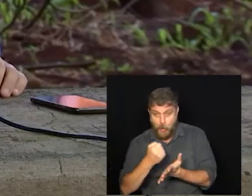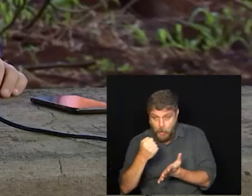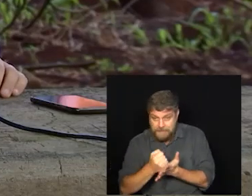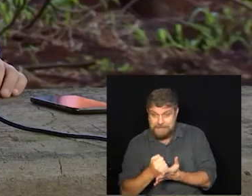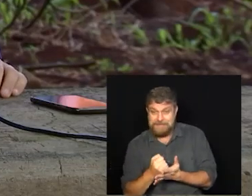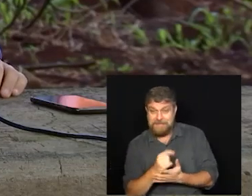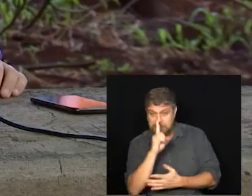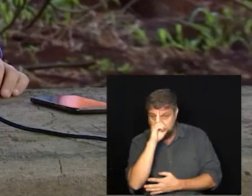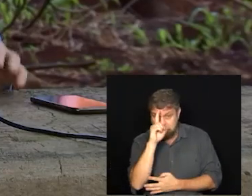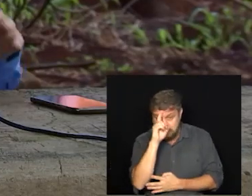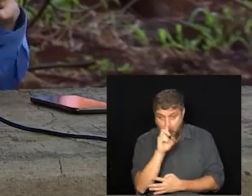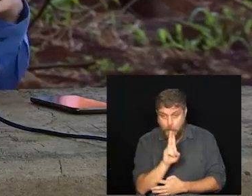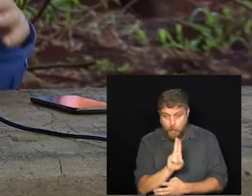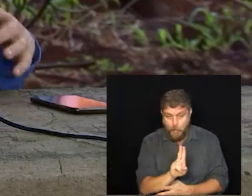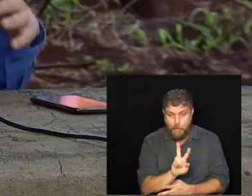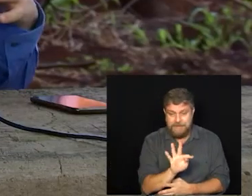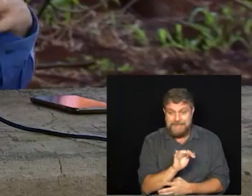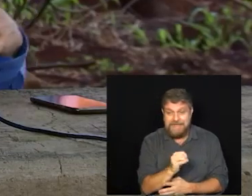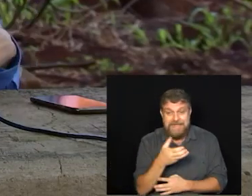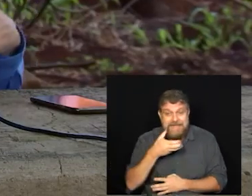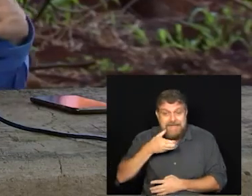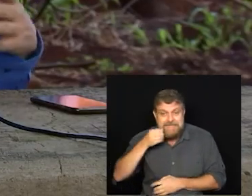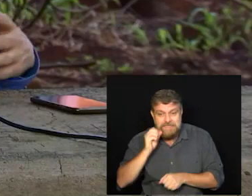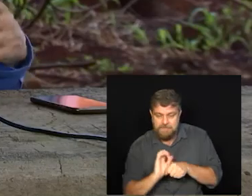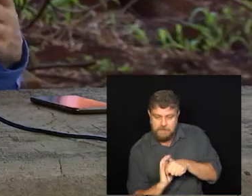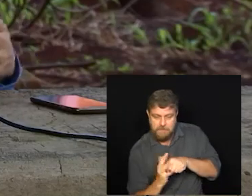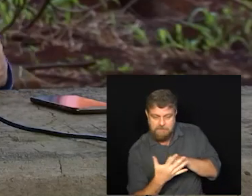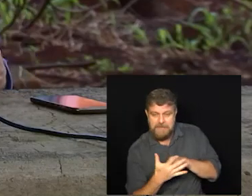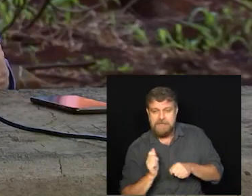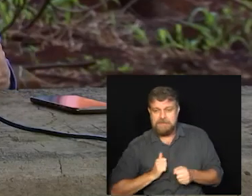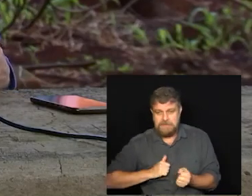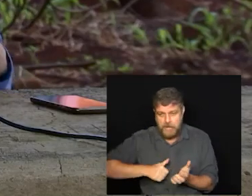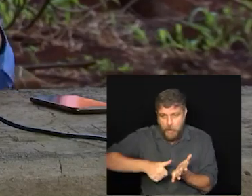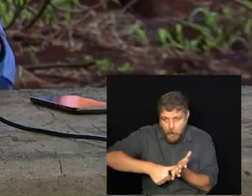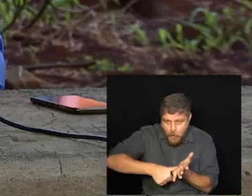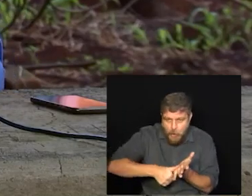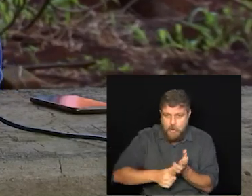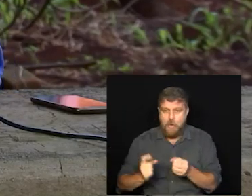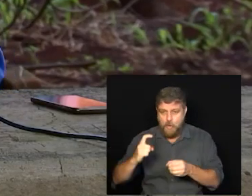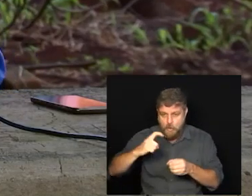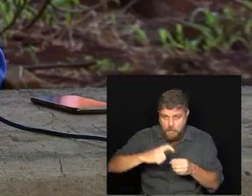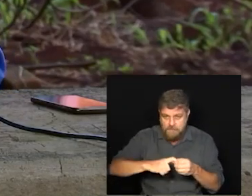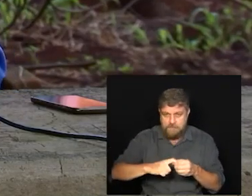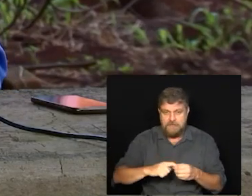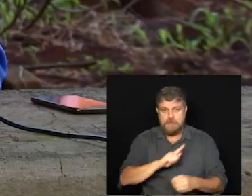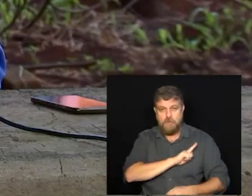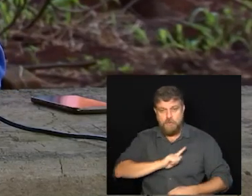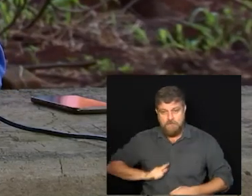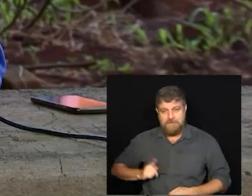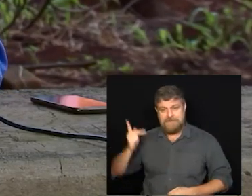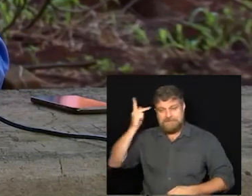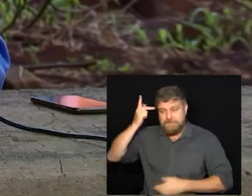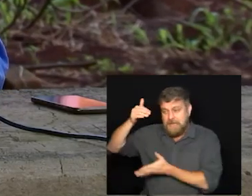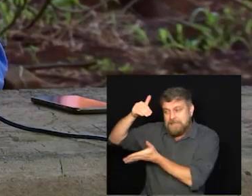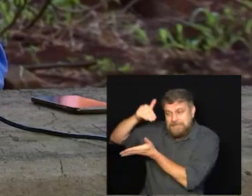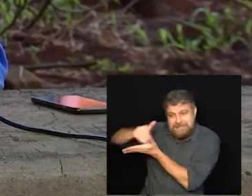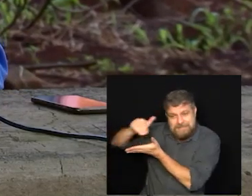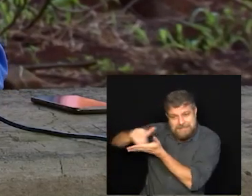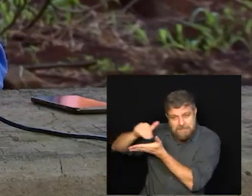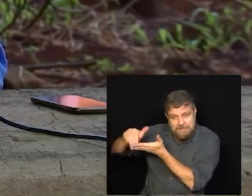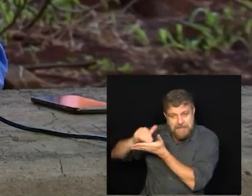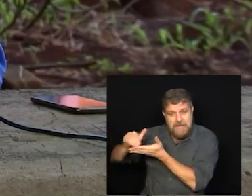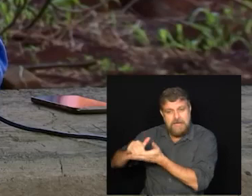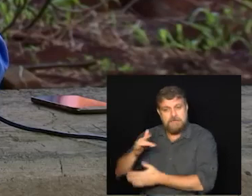UTI Covid. Tem um convênio assinado com o governo do estado, com a Secretaria de Saúde, né? Foi um